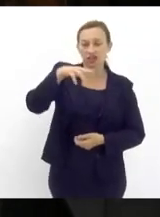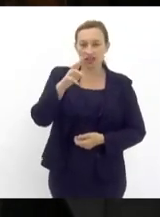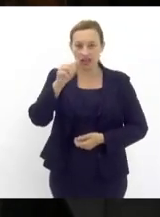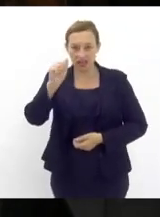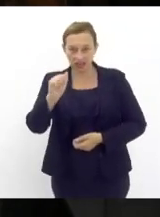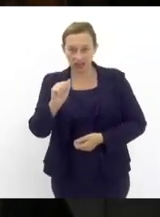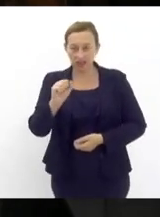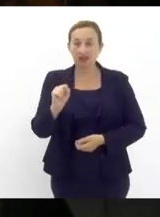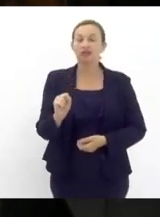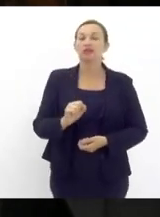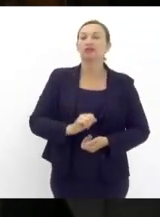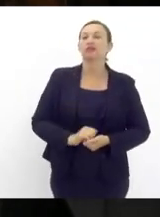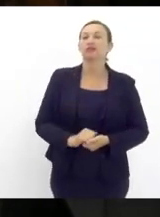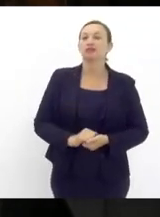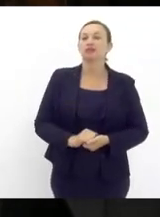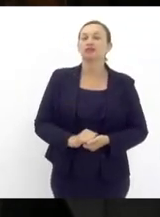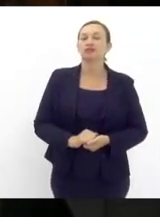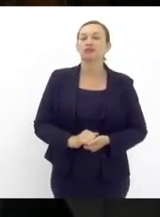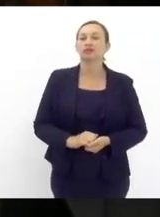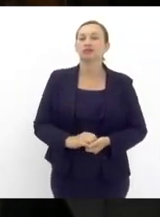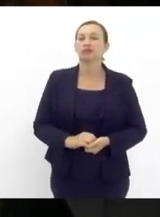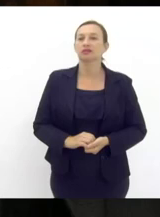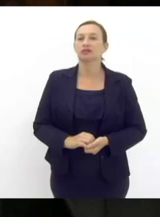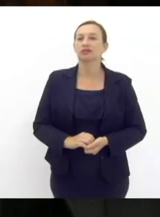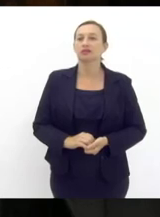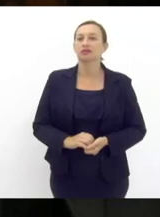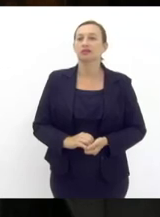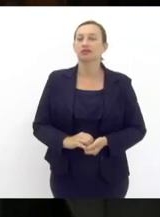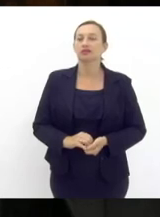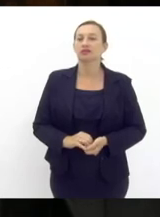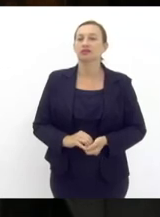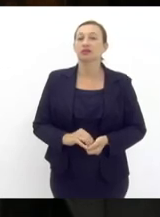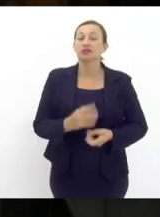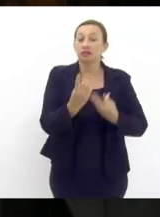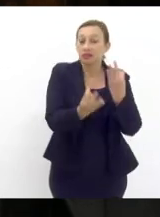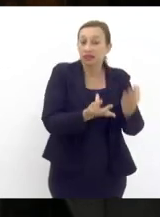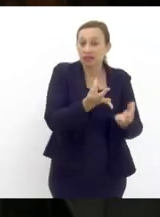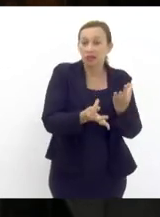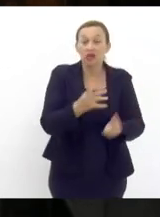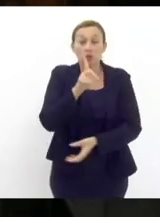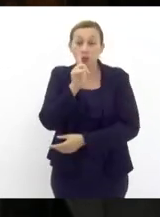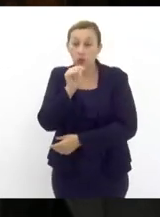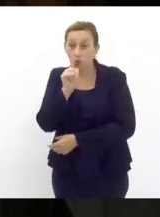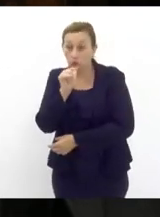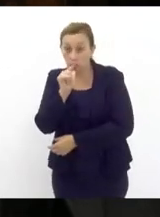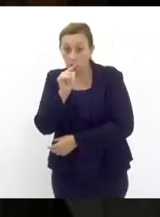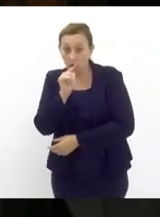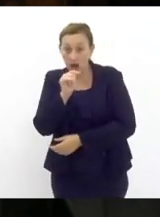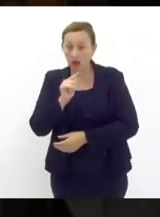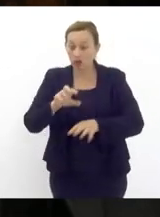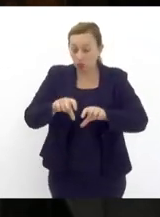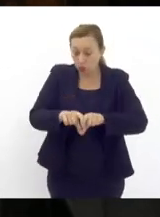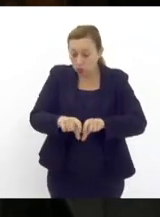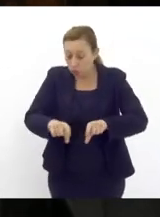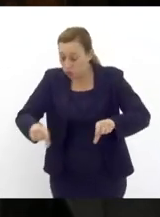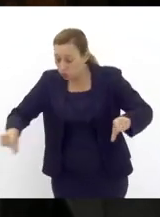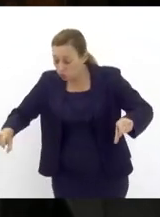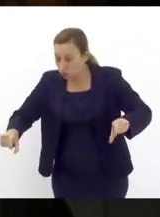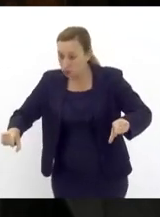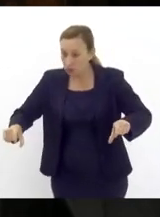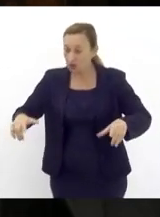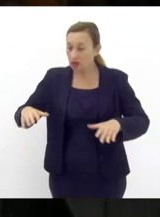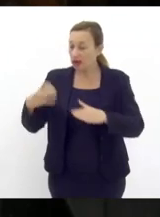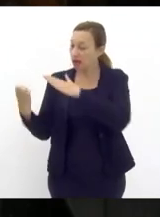e a concessão de água e esgoto a iniciativa privada